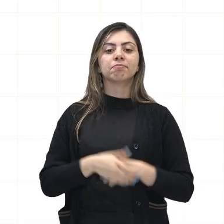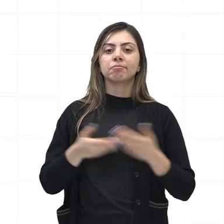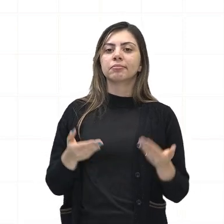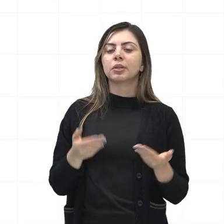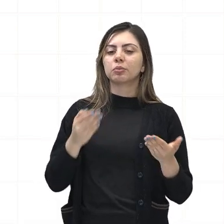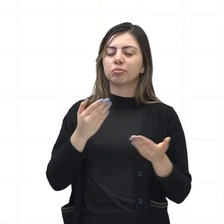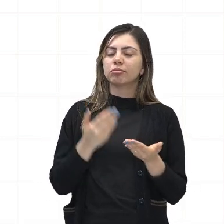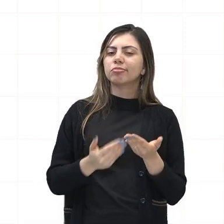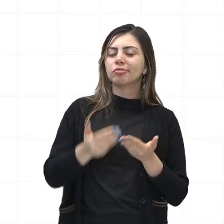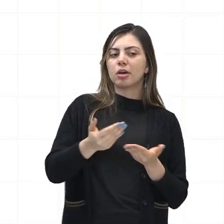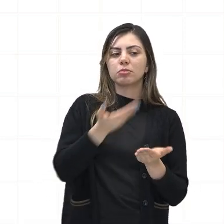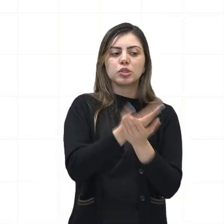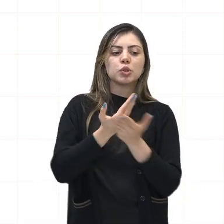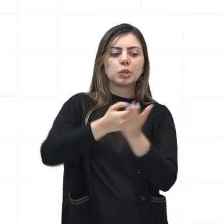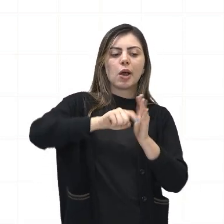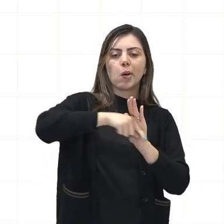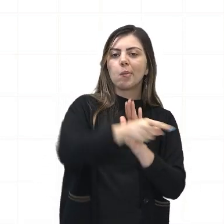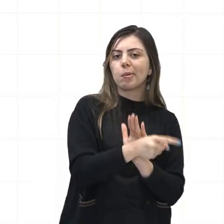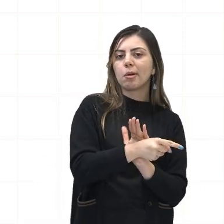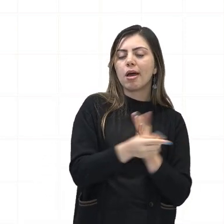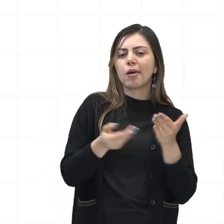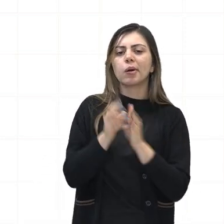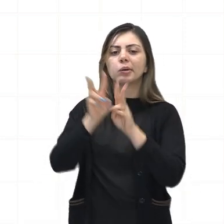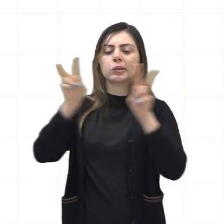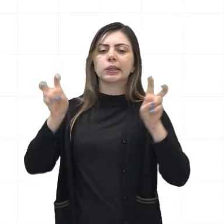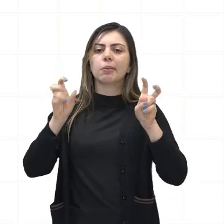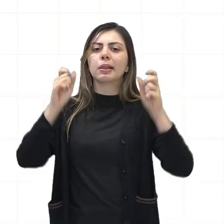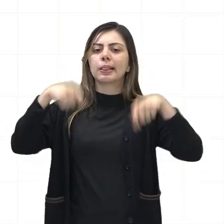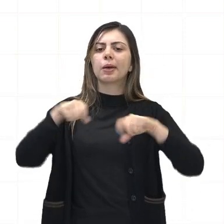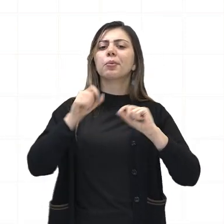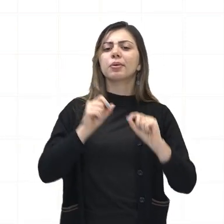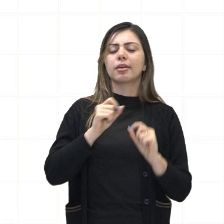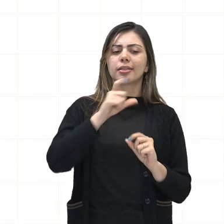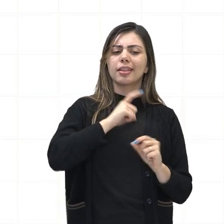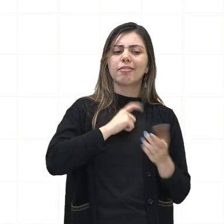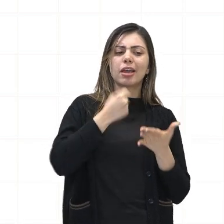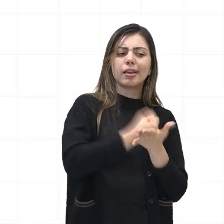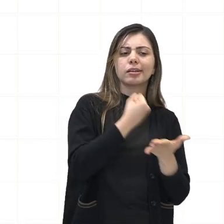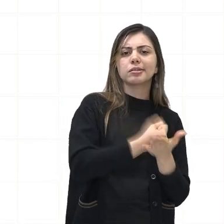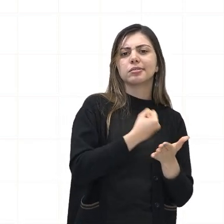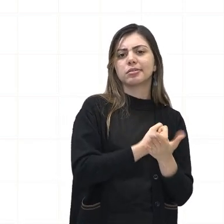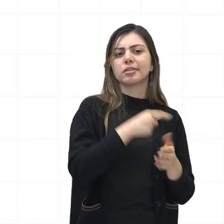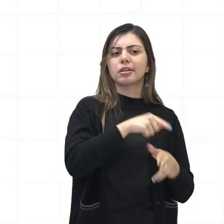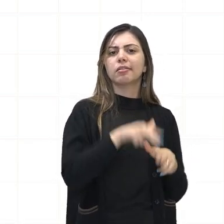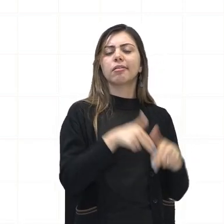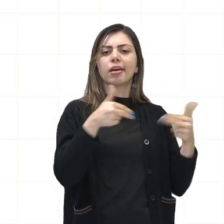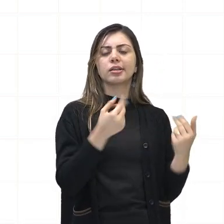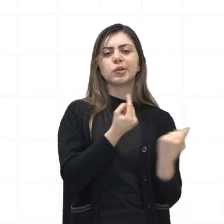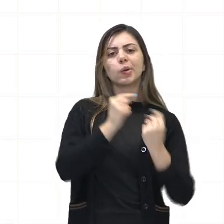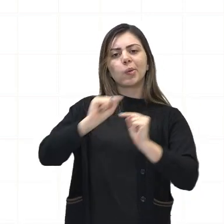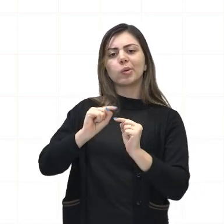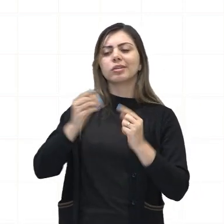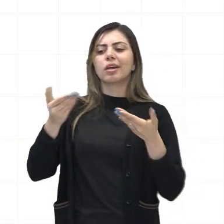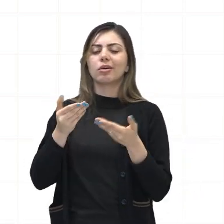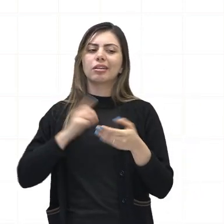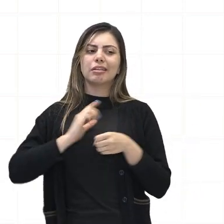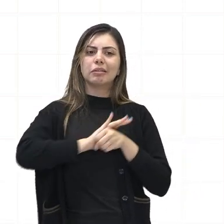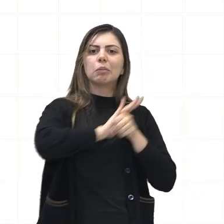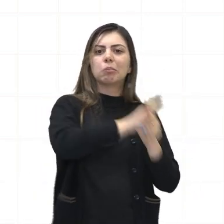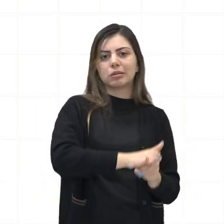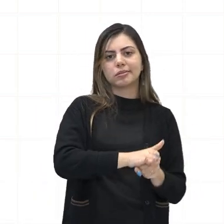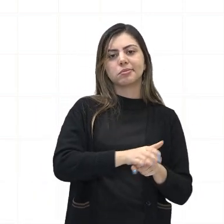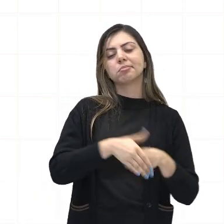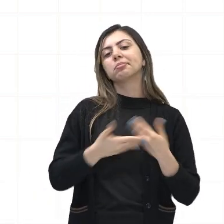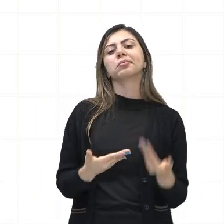gente aprofundar e falar sobre a questão das resistências étnicas contra o processo de opressão que